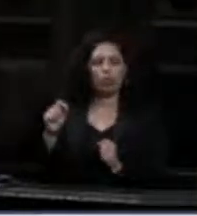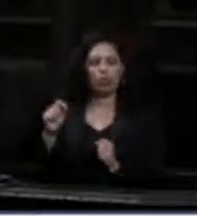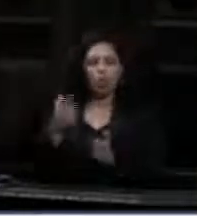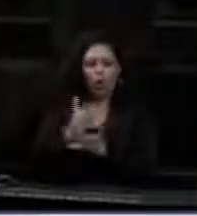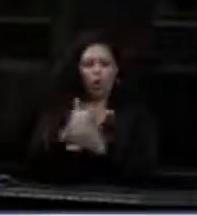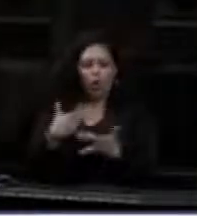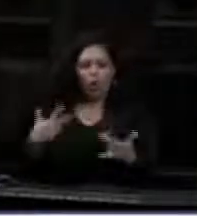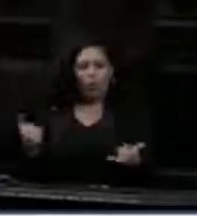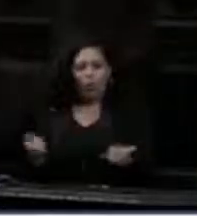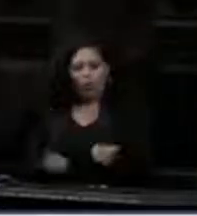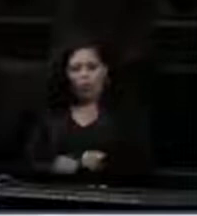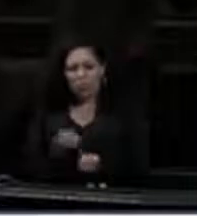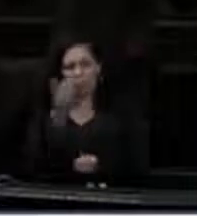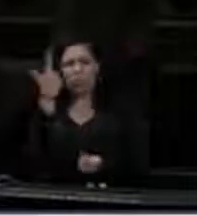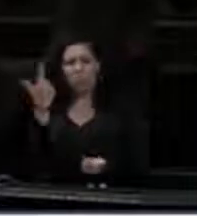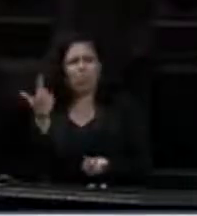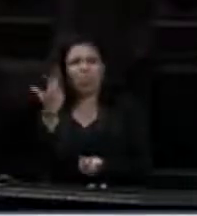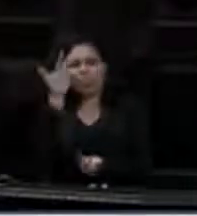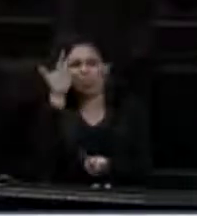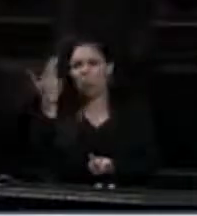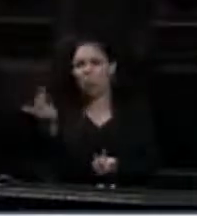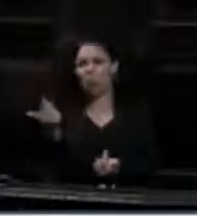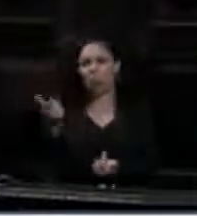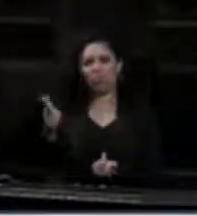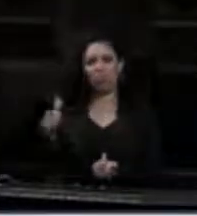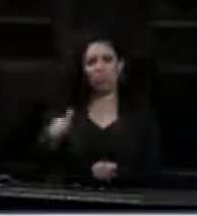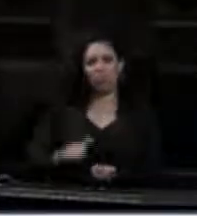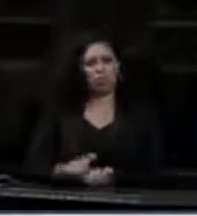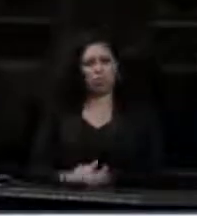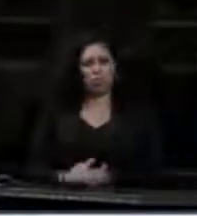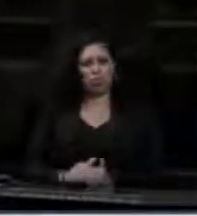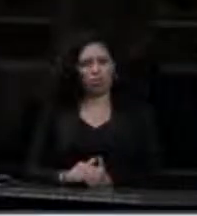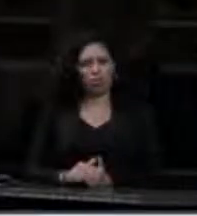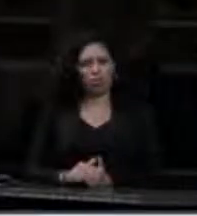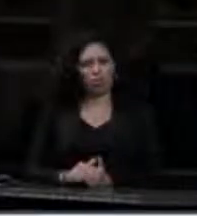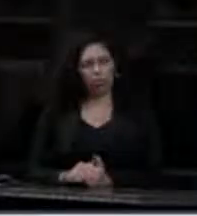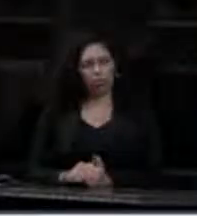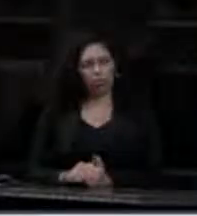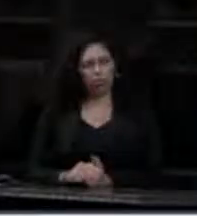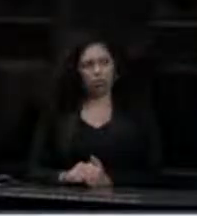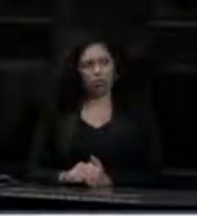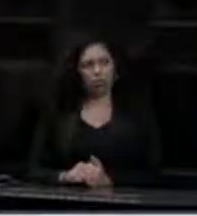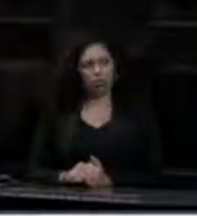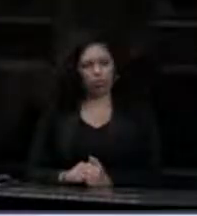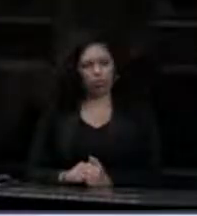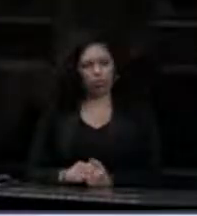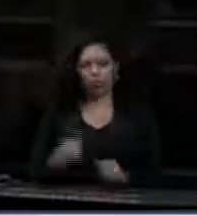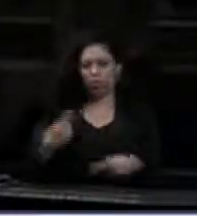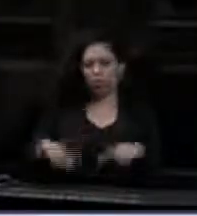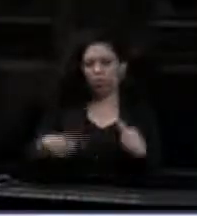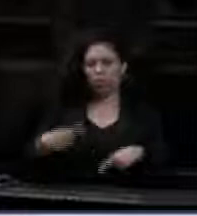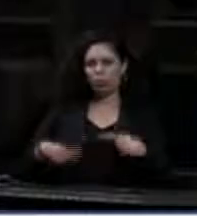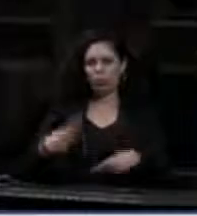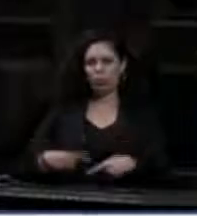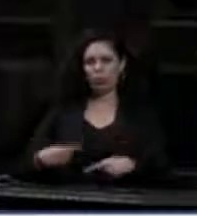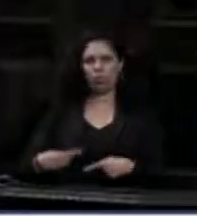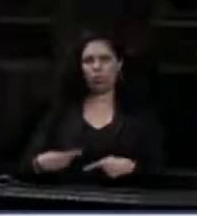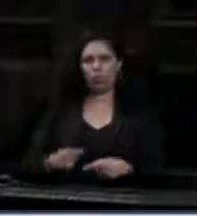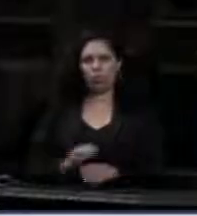que não são normais num processo político eleitoral